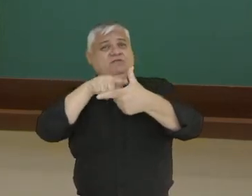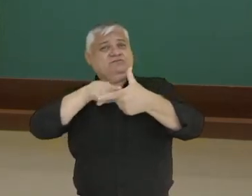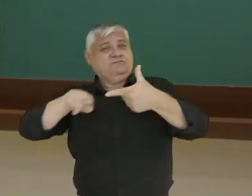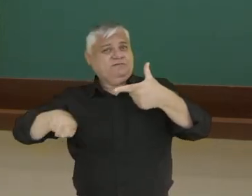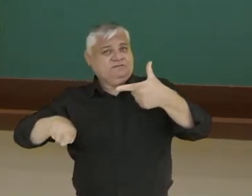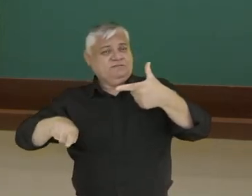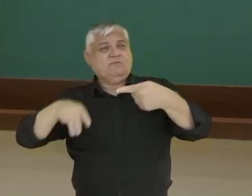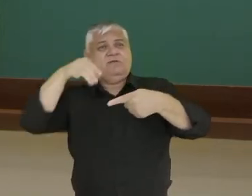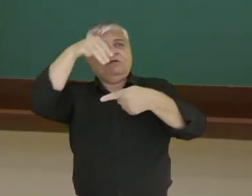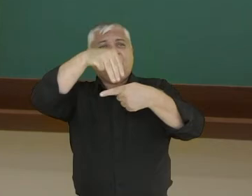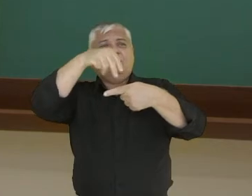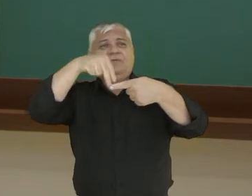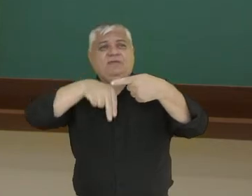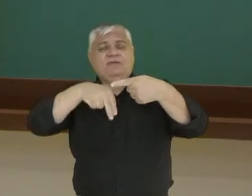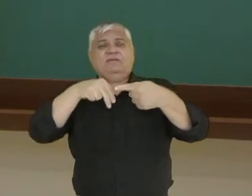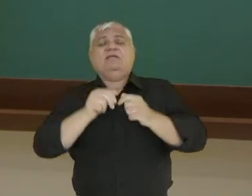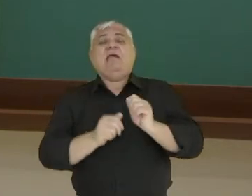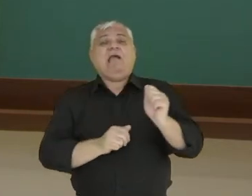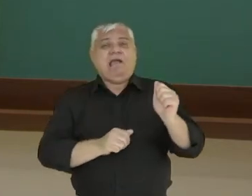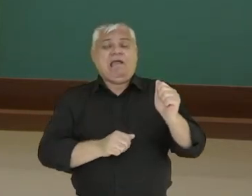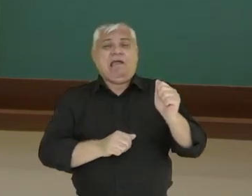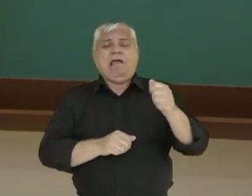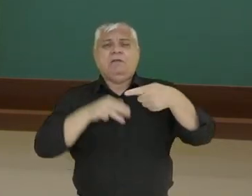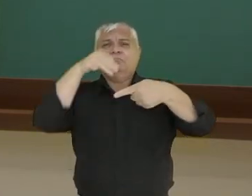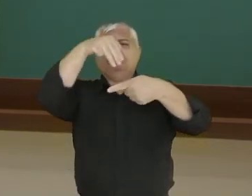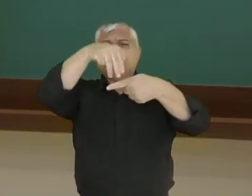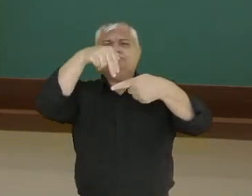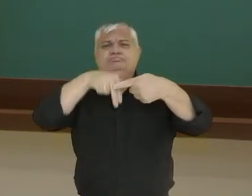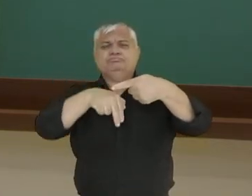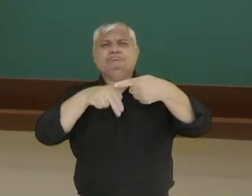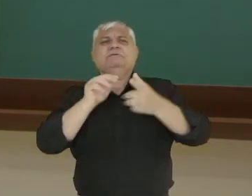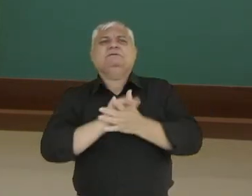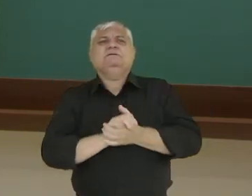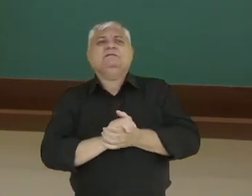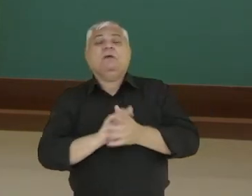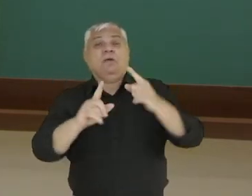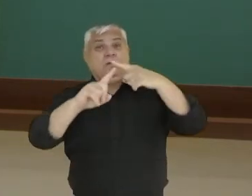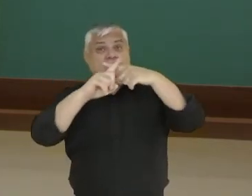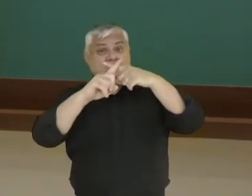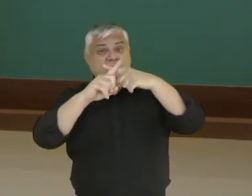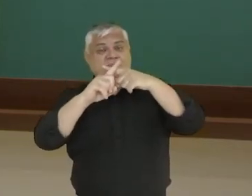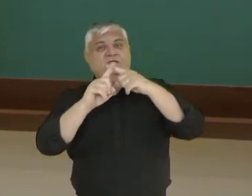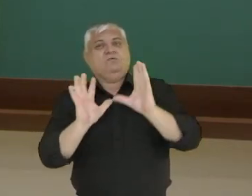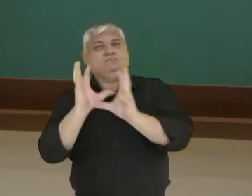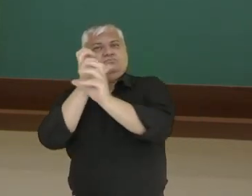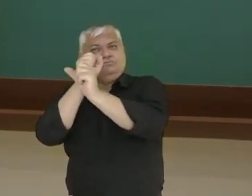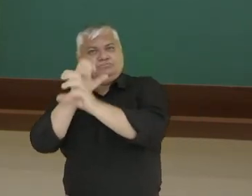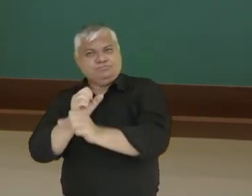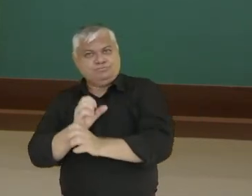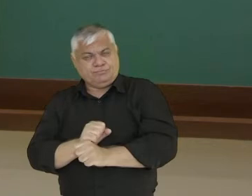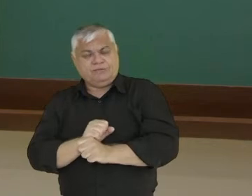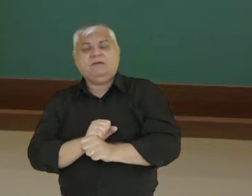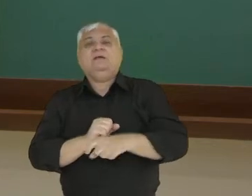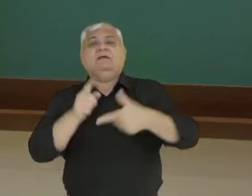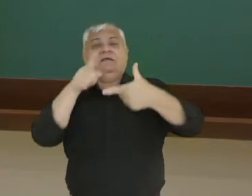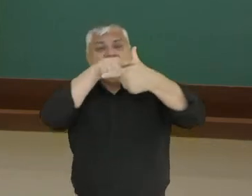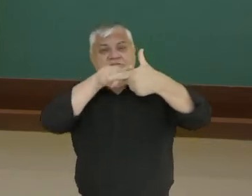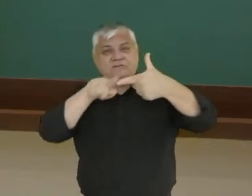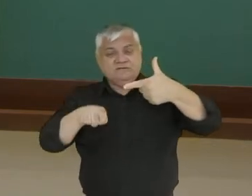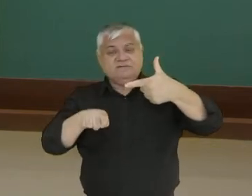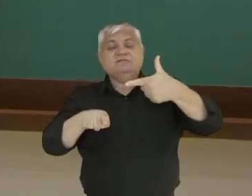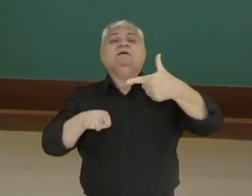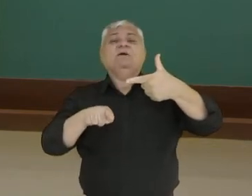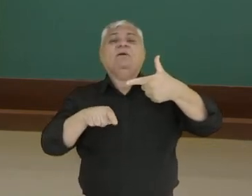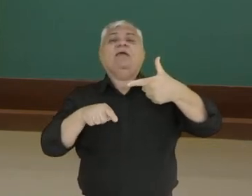na base A. Na multiplicação, a gente somava, né? Na divisão, nós vamos diminuir. Então, log